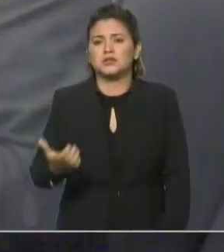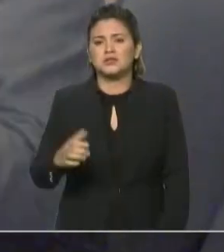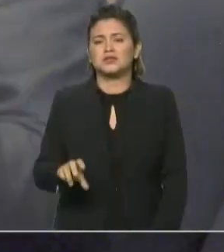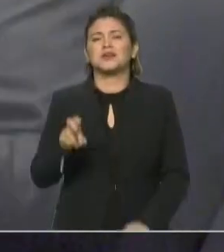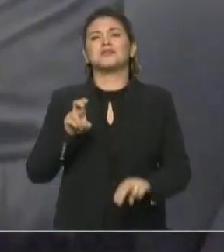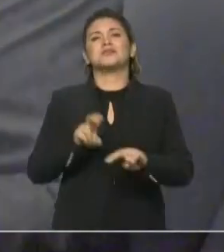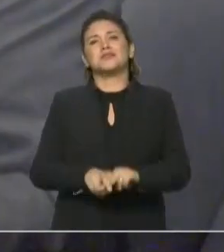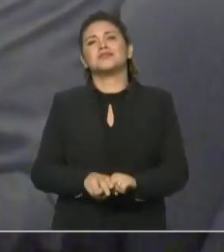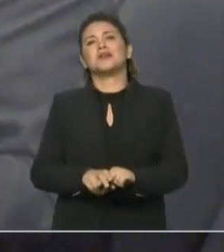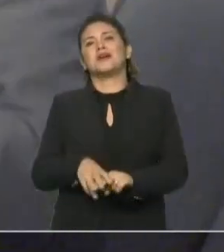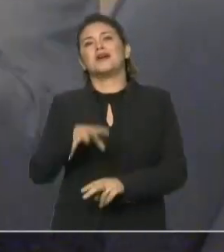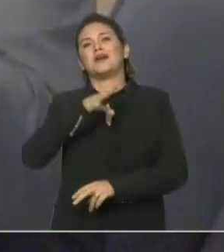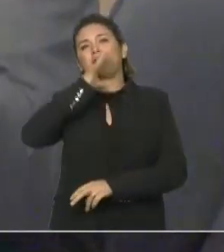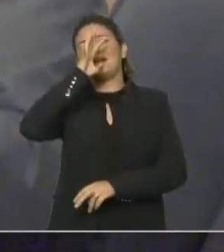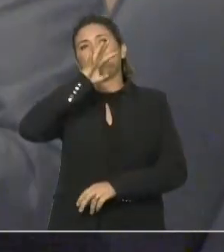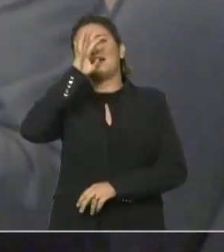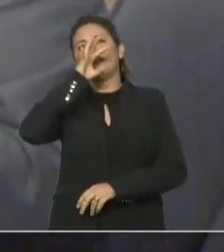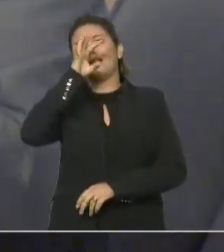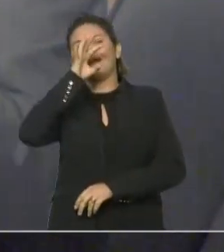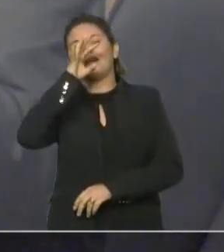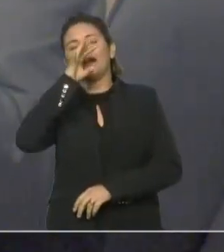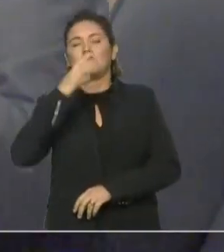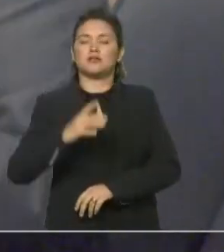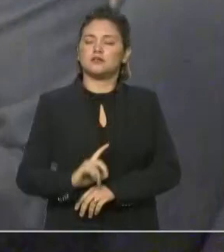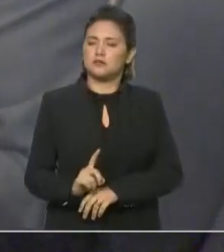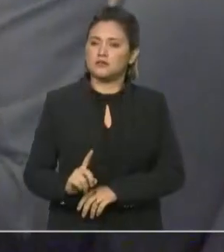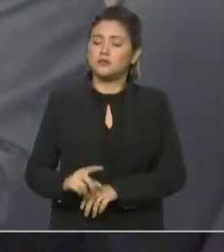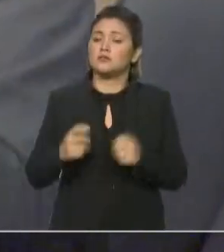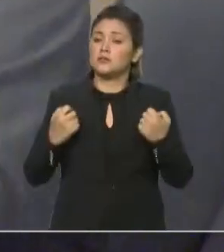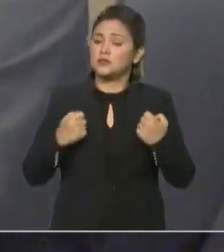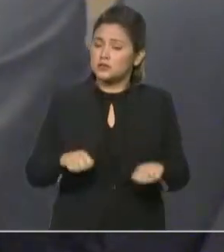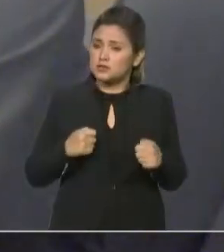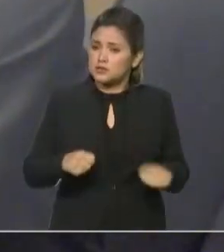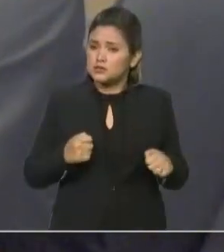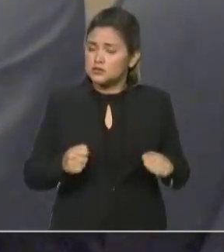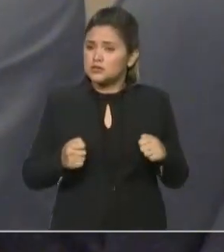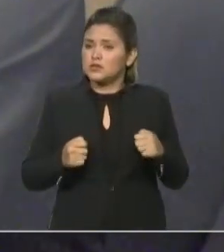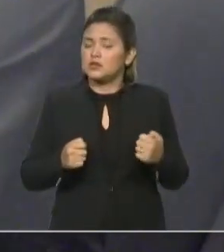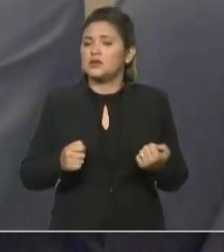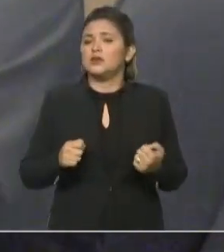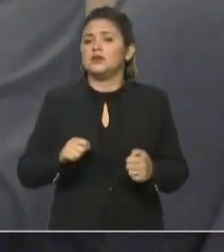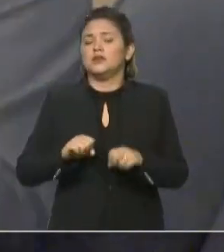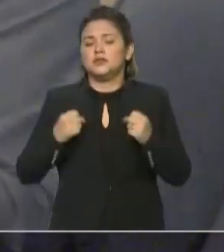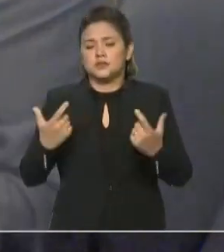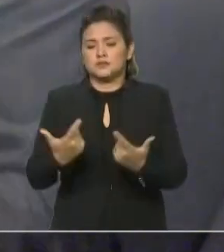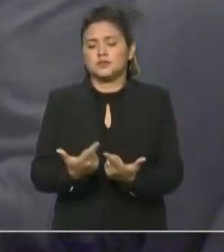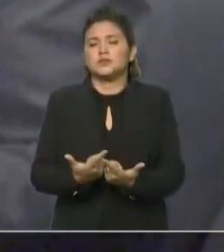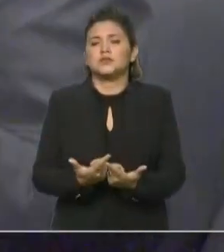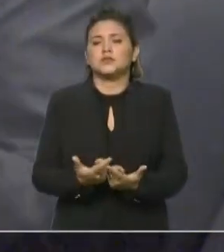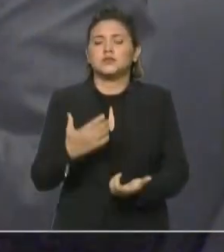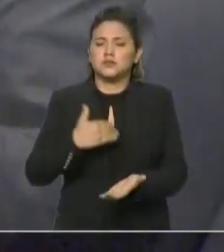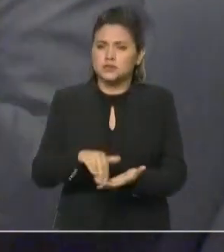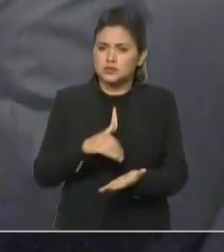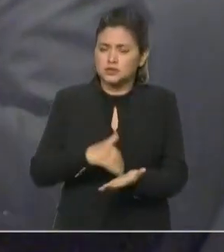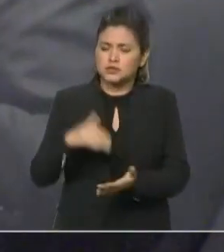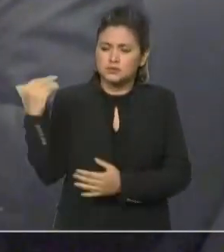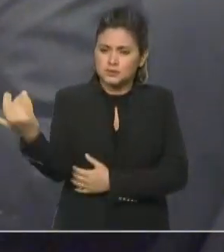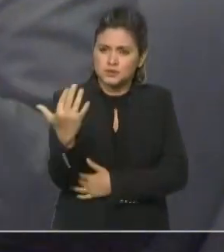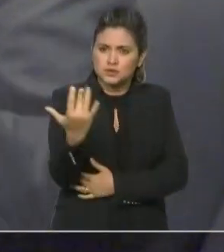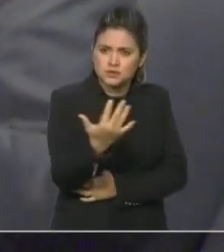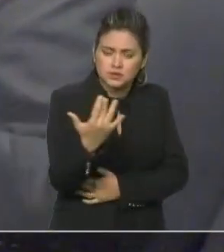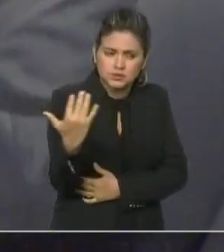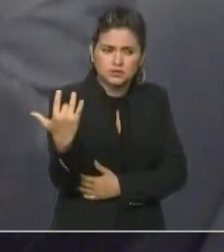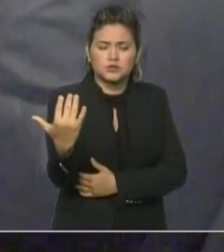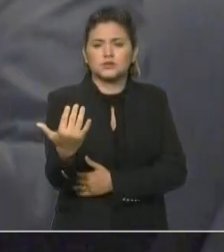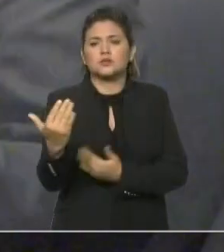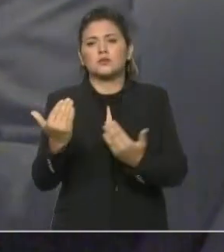um vídeo e trazer um relatório. Nós precisamos que a Assembleia Legislativa e a Secretaria de Meio Ambiente tenham como confrontar esses dados, informações